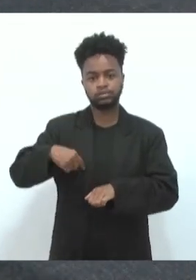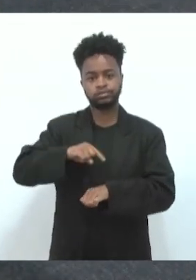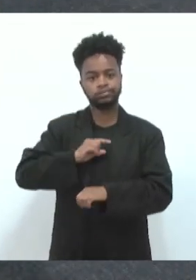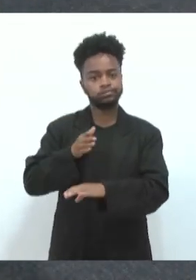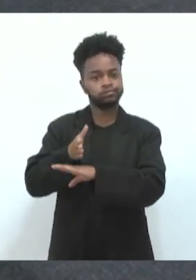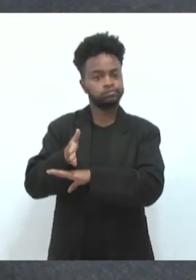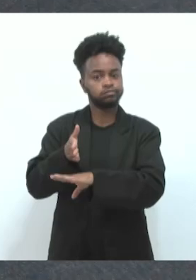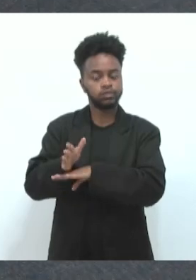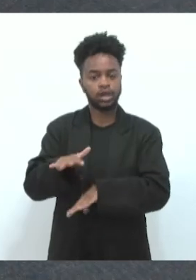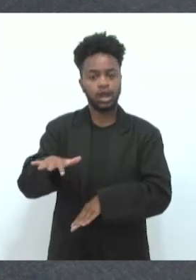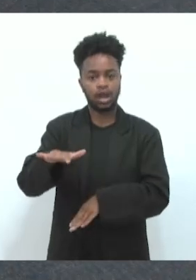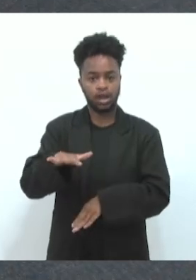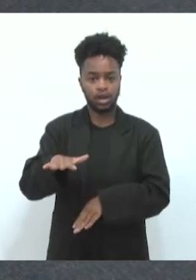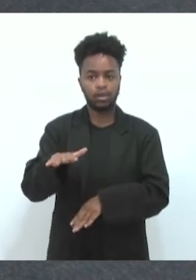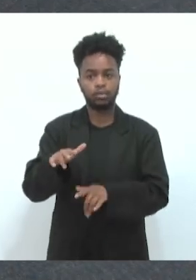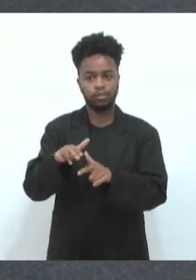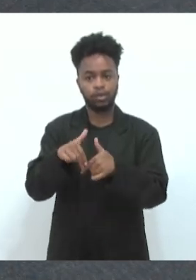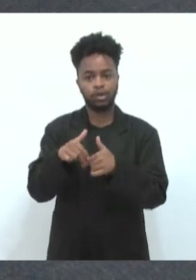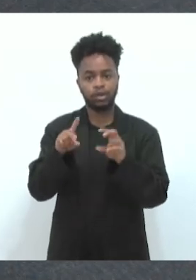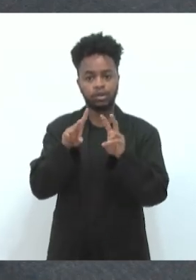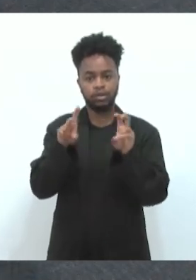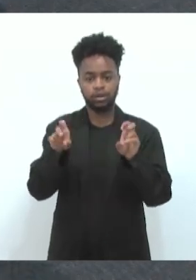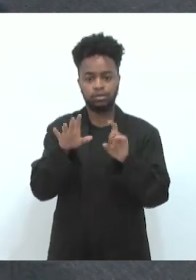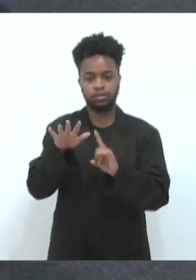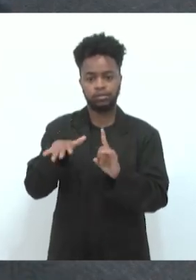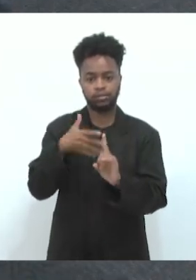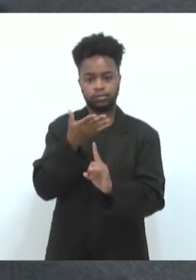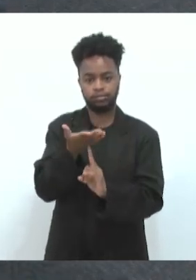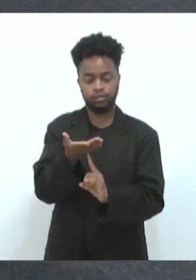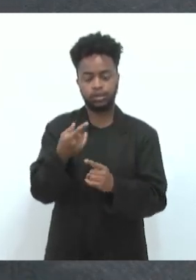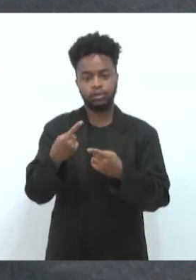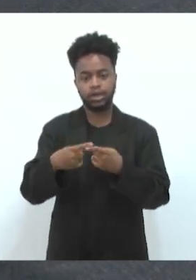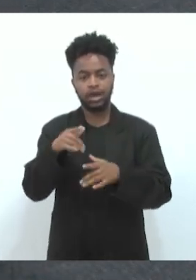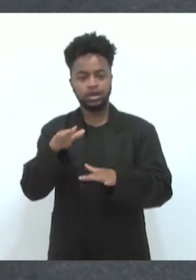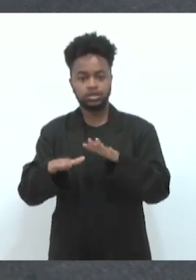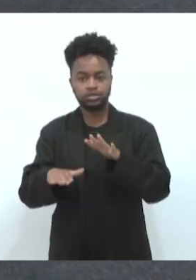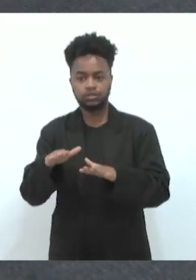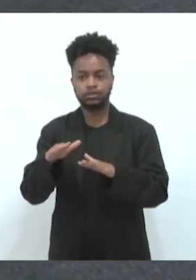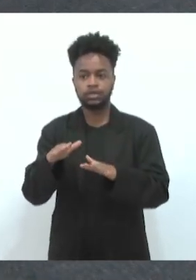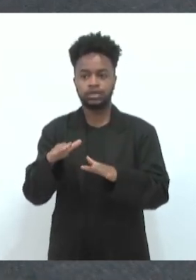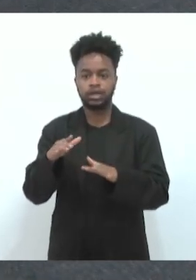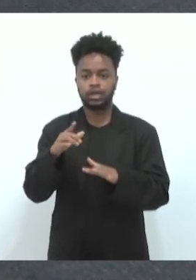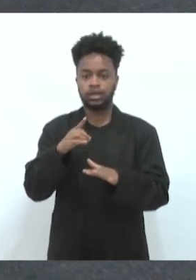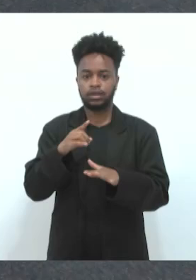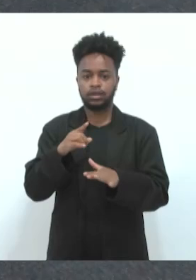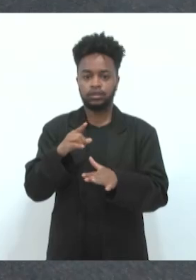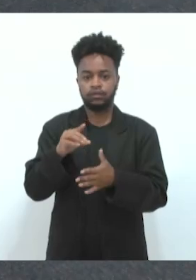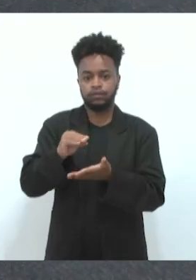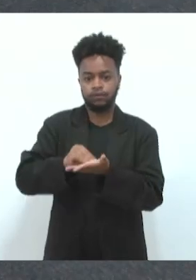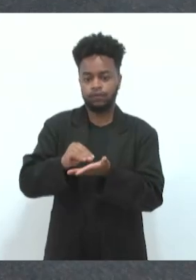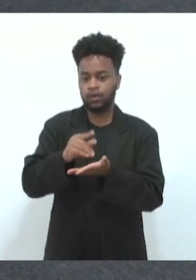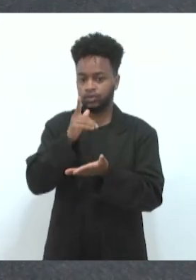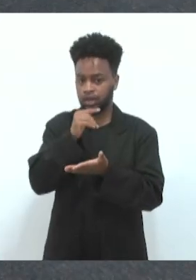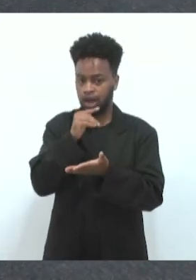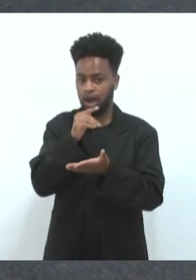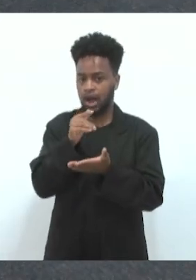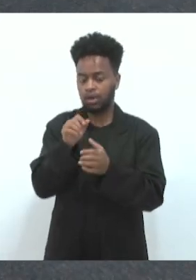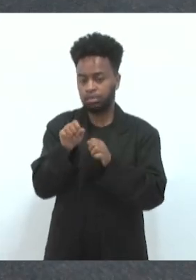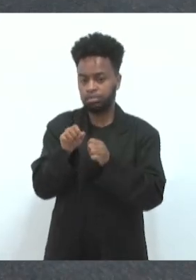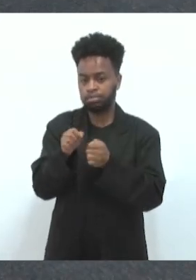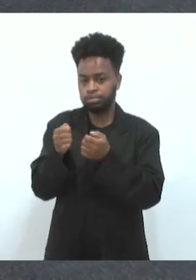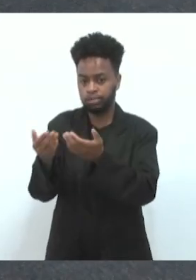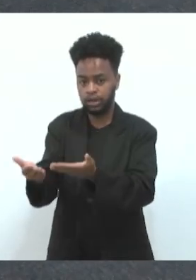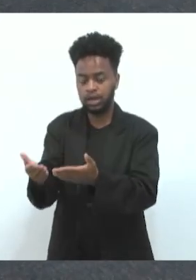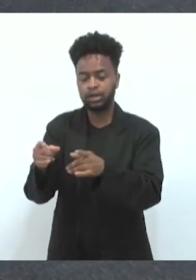na região justamente pelos temas ambientais. Ora pela questão do abastecimento de água, deputada Marina, mas